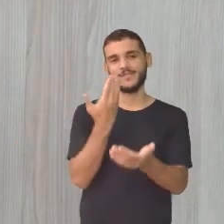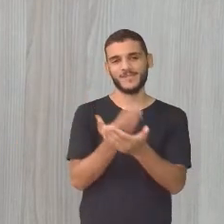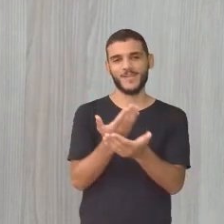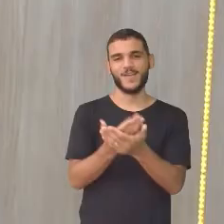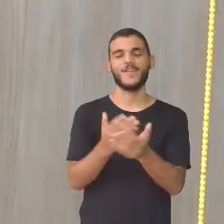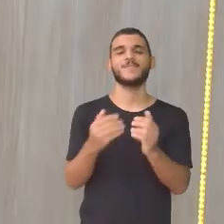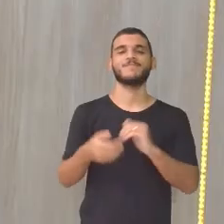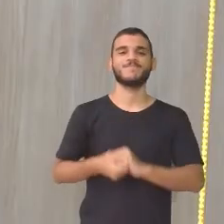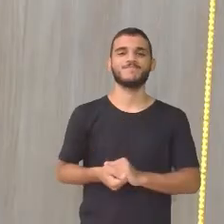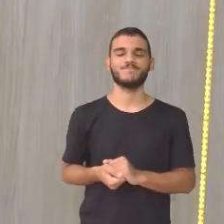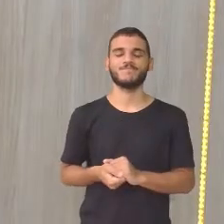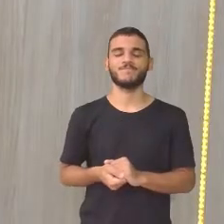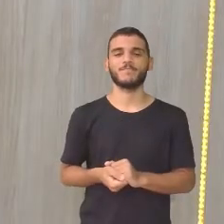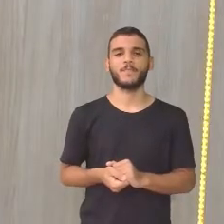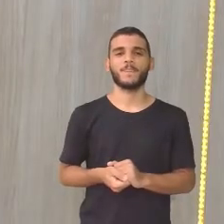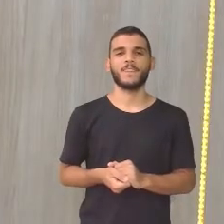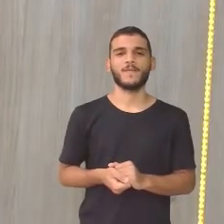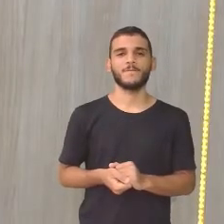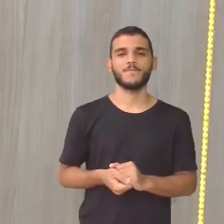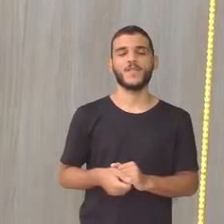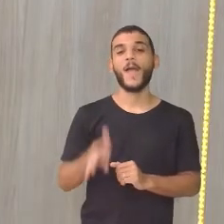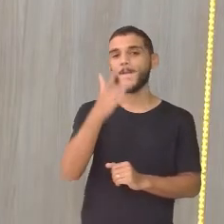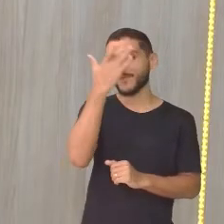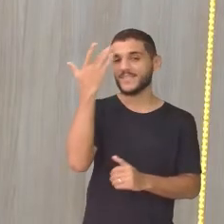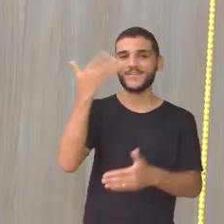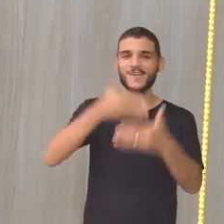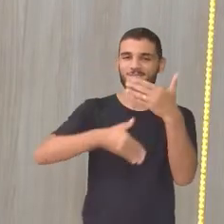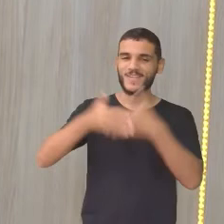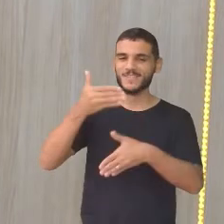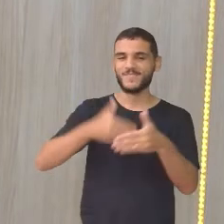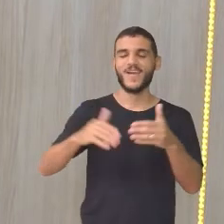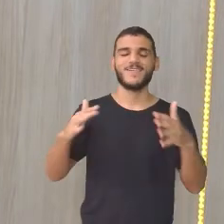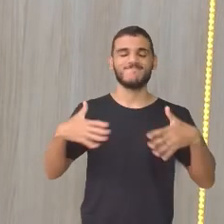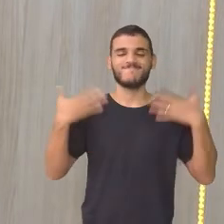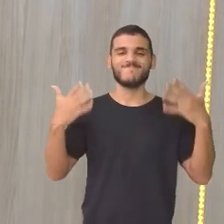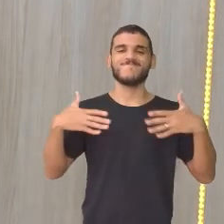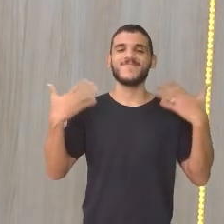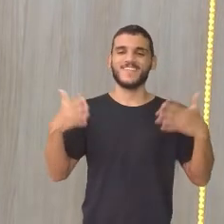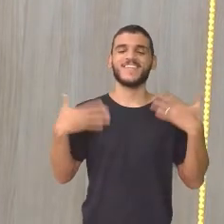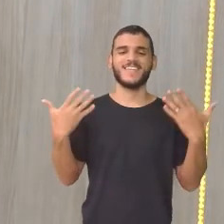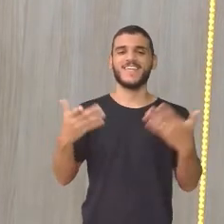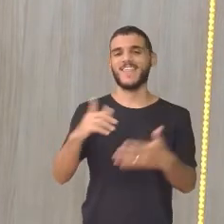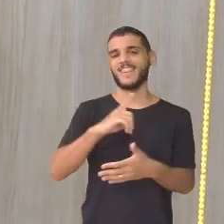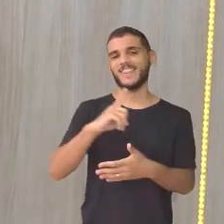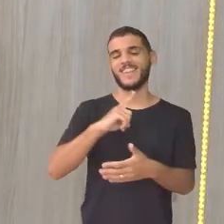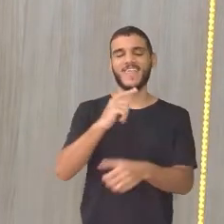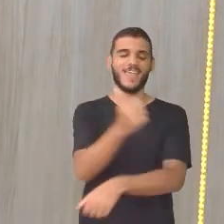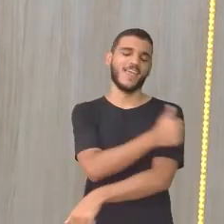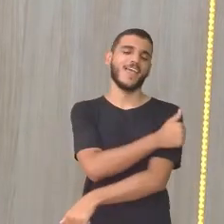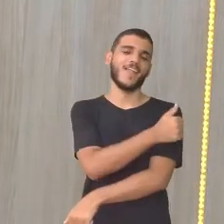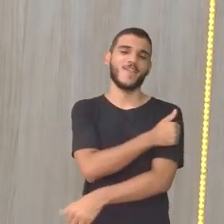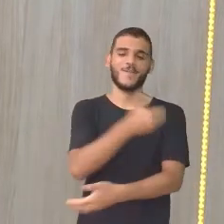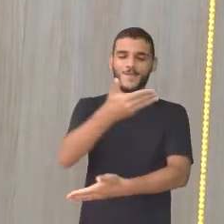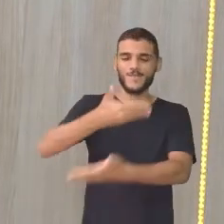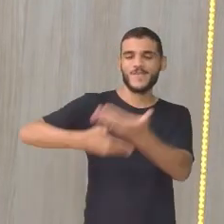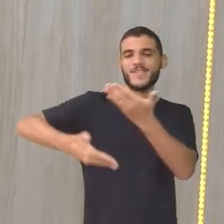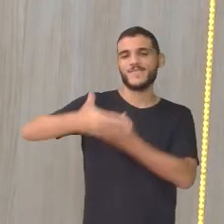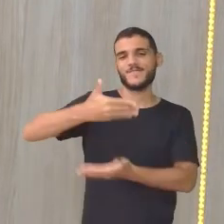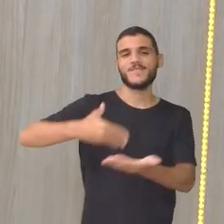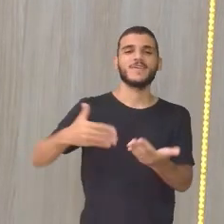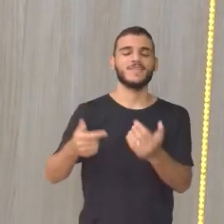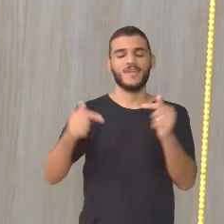aula. Benjamin, Sabino, é sempre uma alegria, não é? Ter alunos aqui interagindo